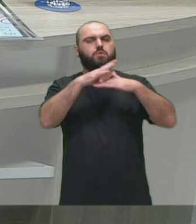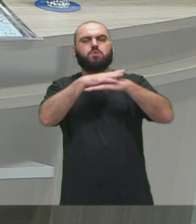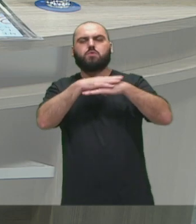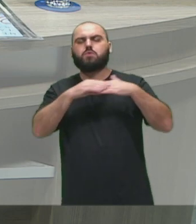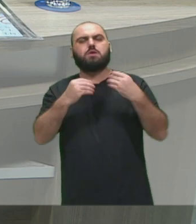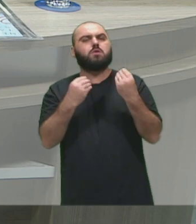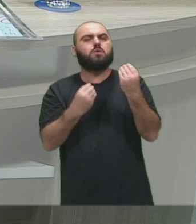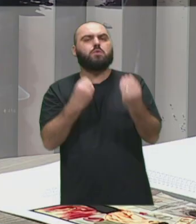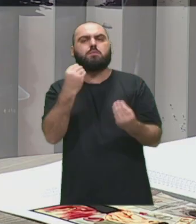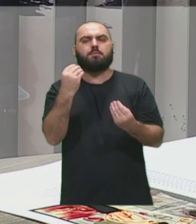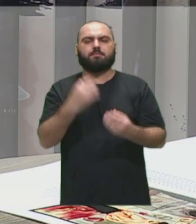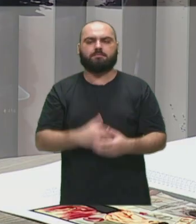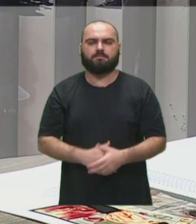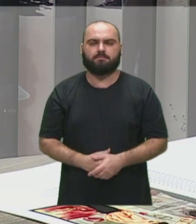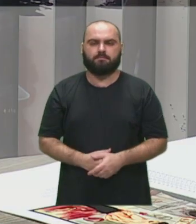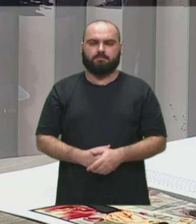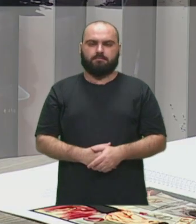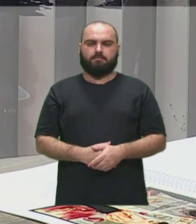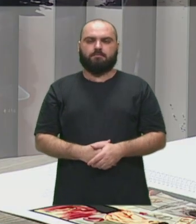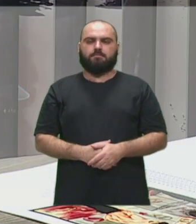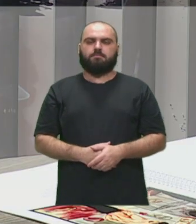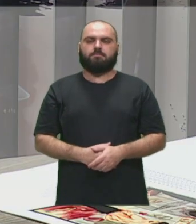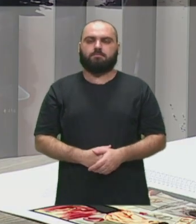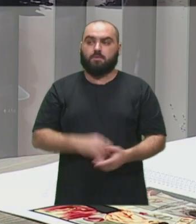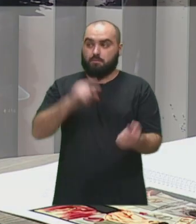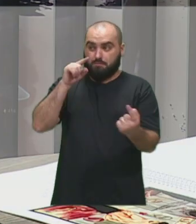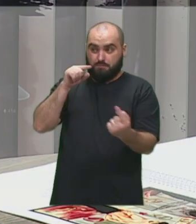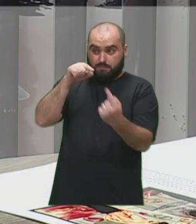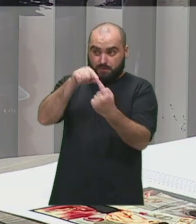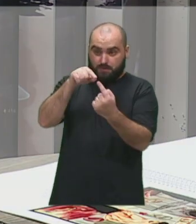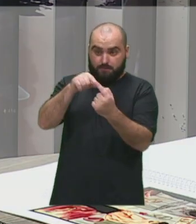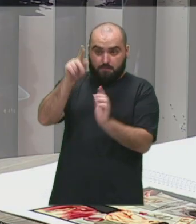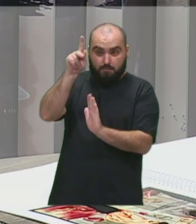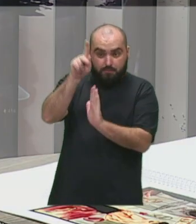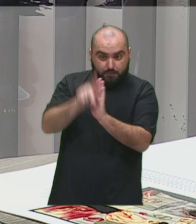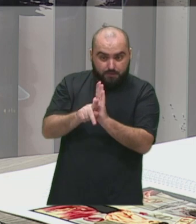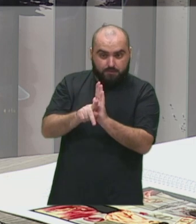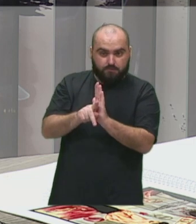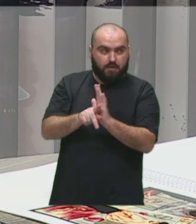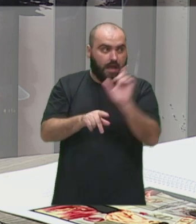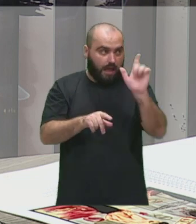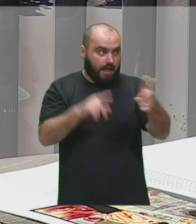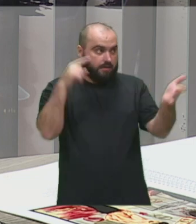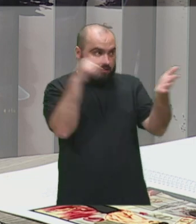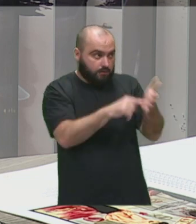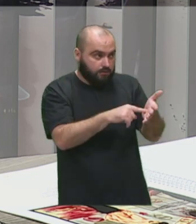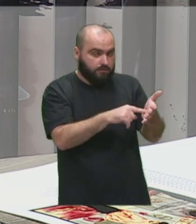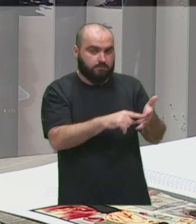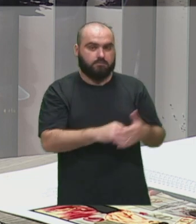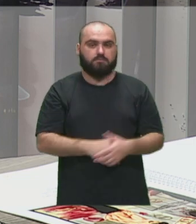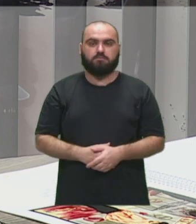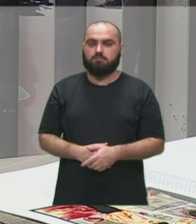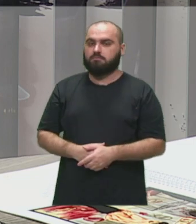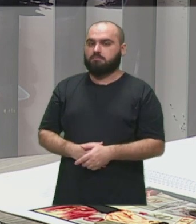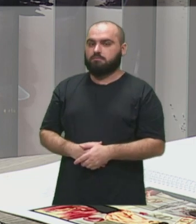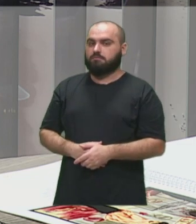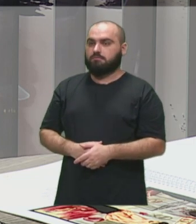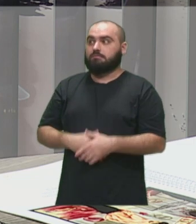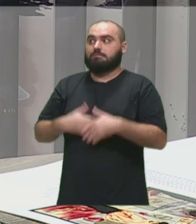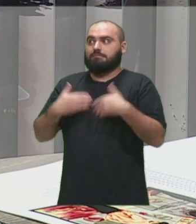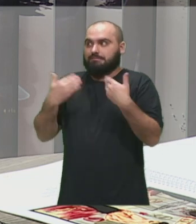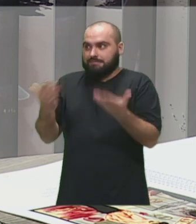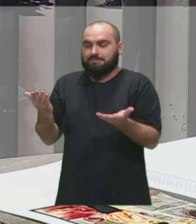Elis, o maior objetivo do projeto Arte que Denuncia é a denúncia. Por incrível que